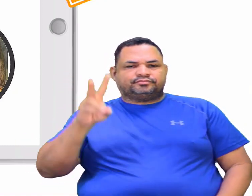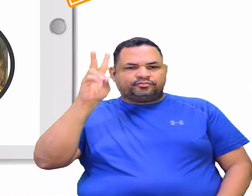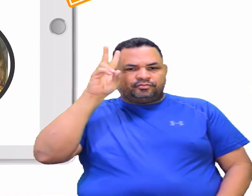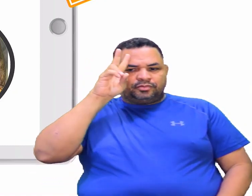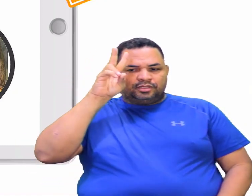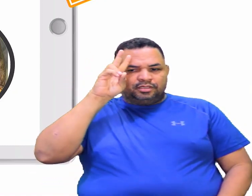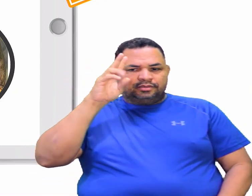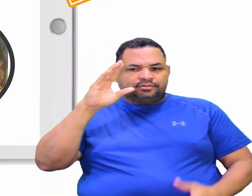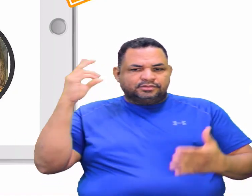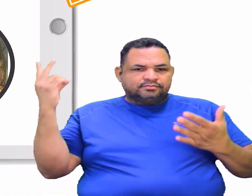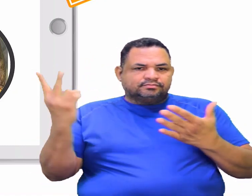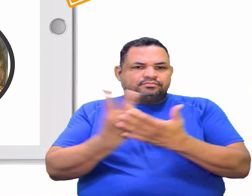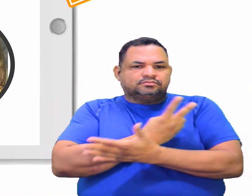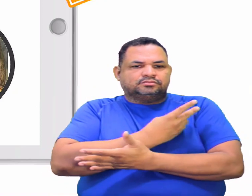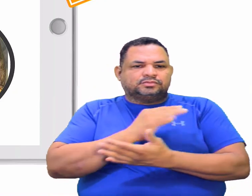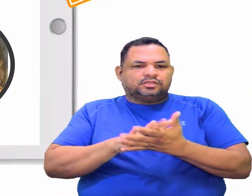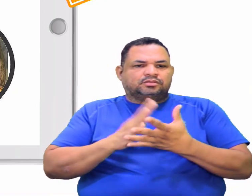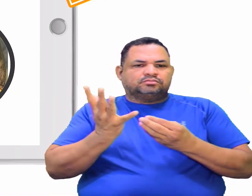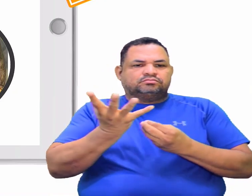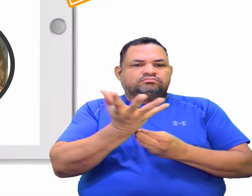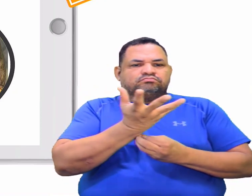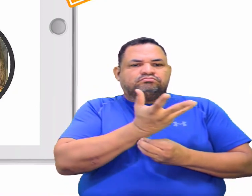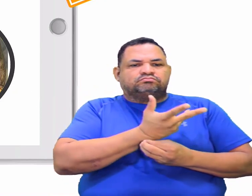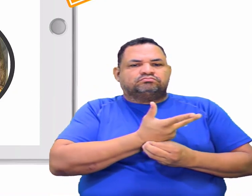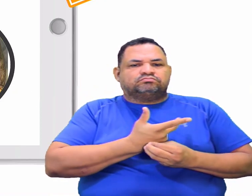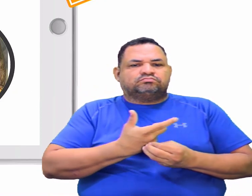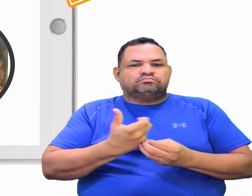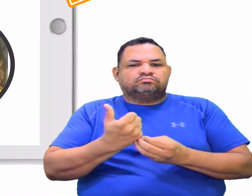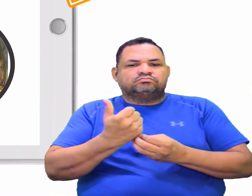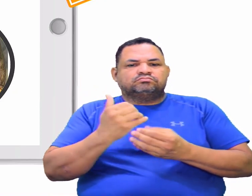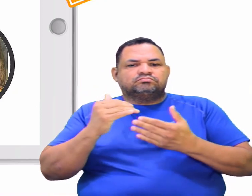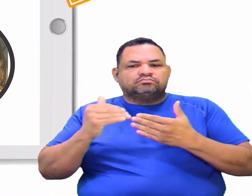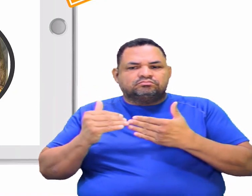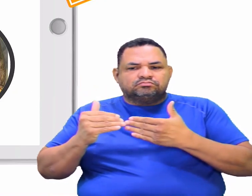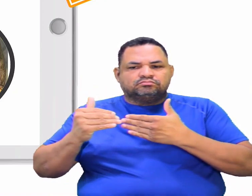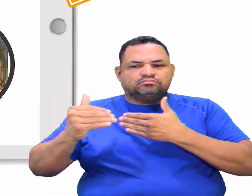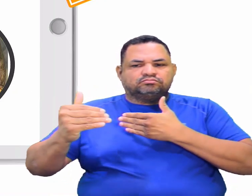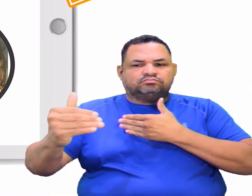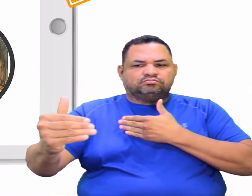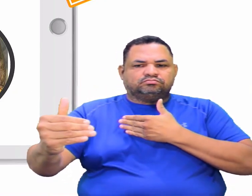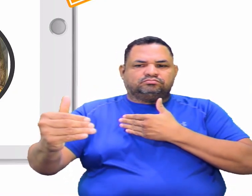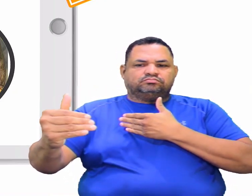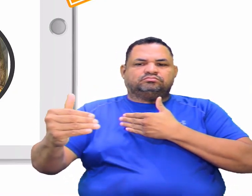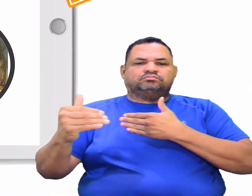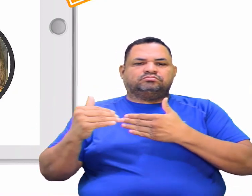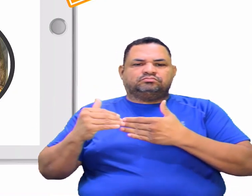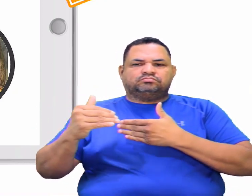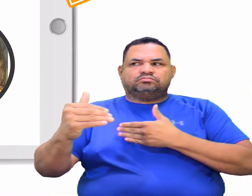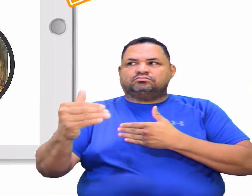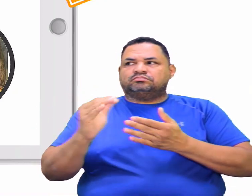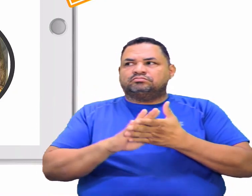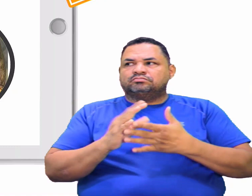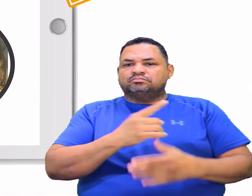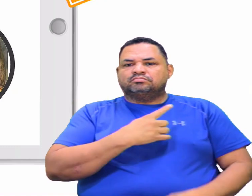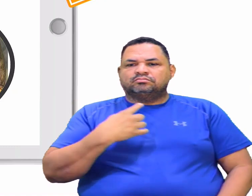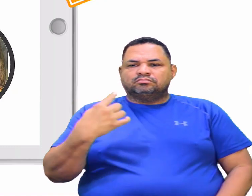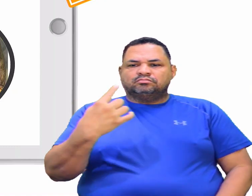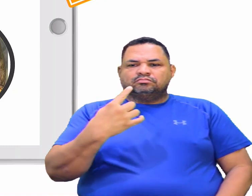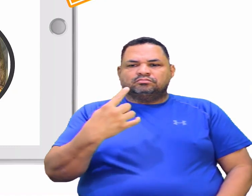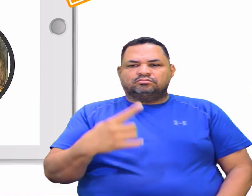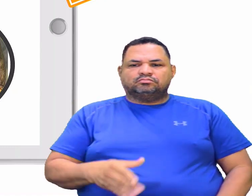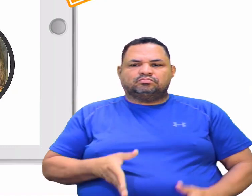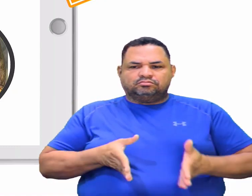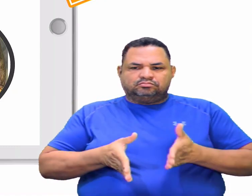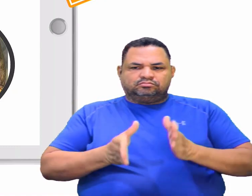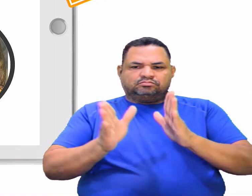são os acontecimentos artísticos que vão na frente que vão apontar novos caminhos né